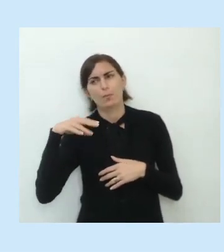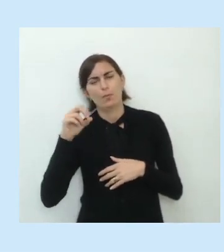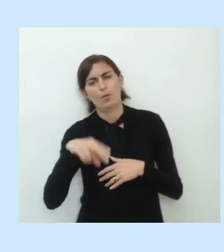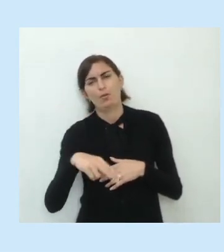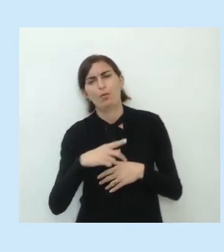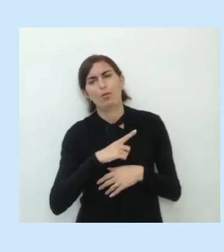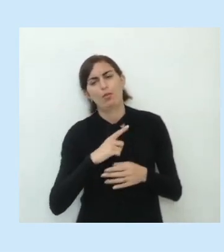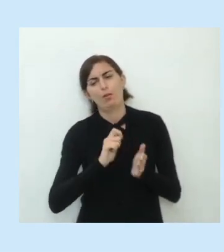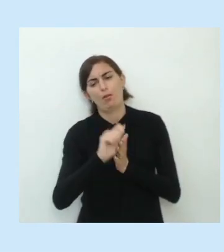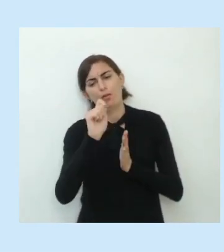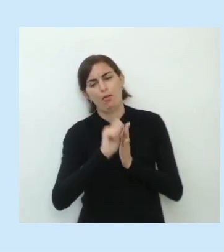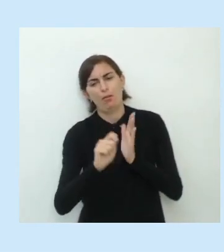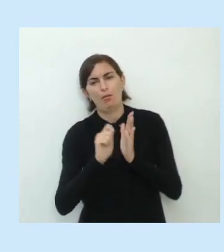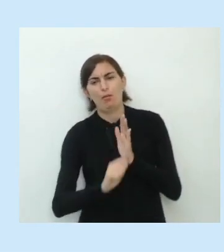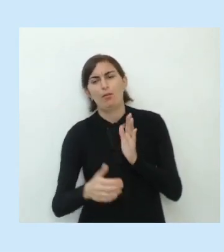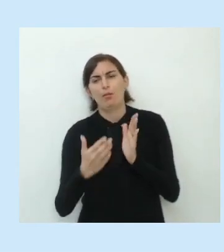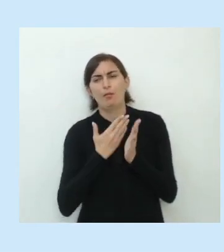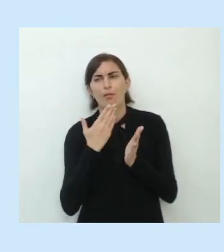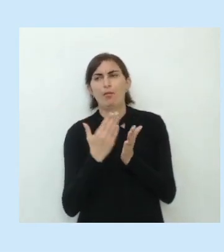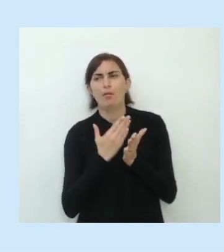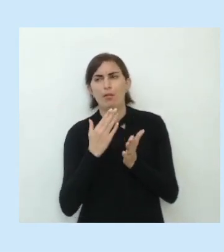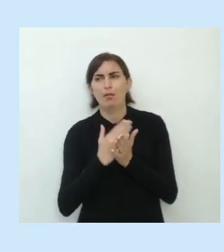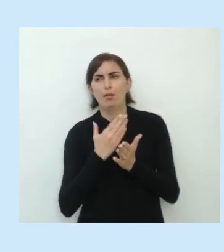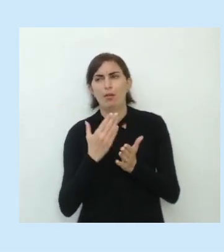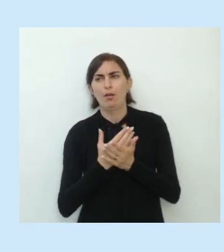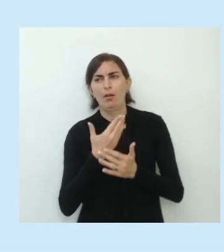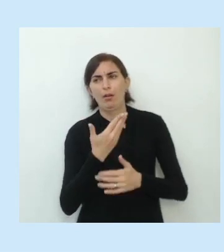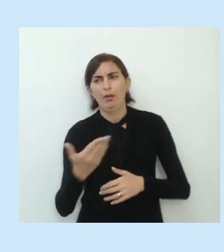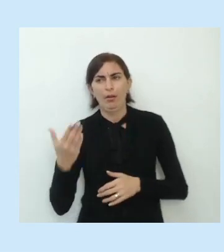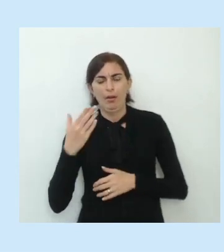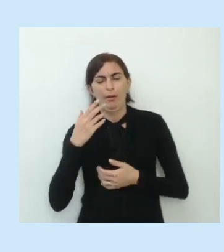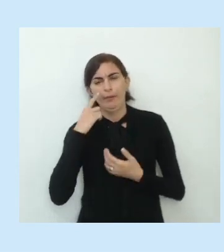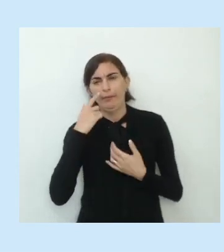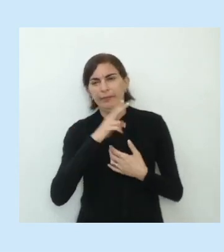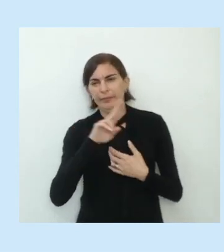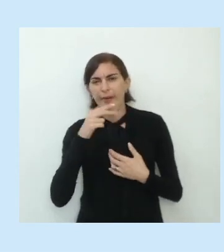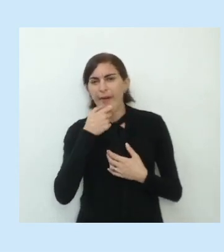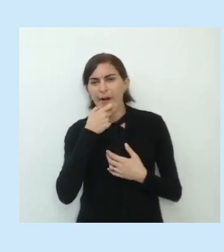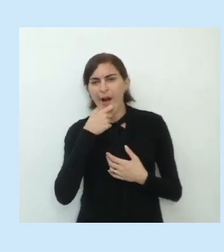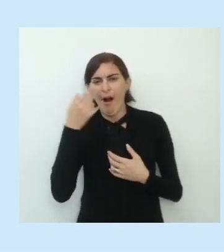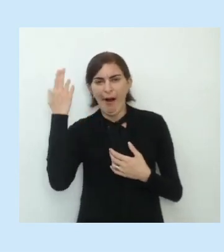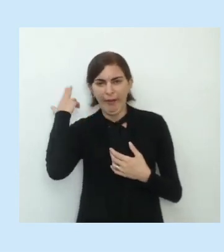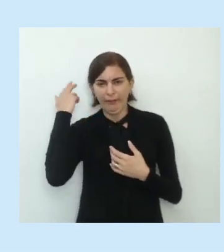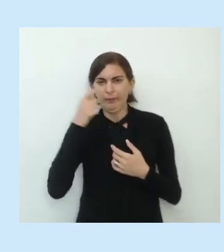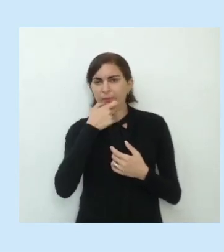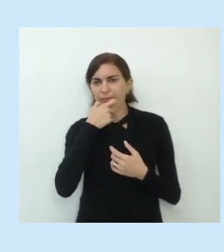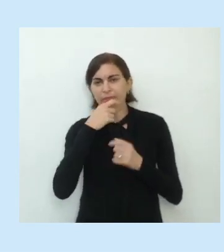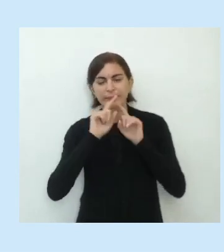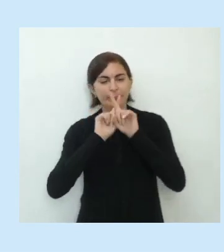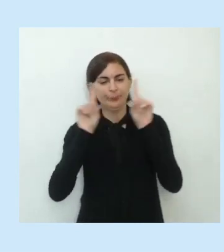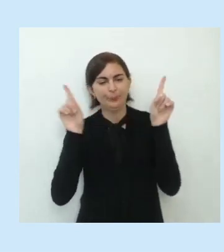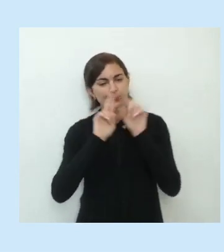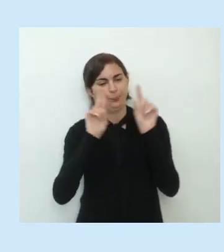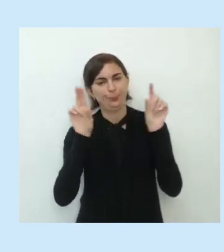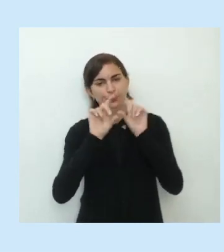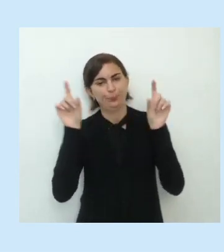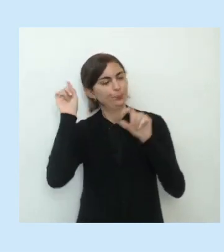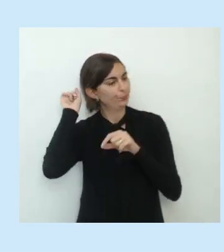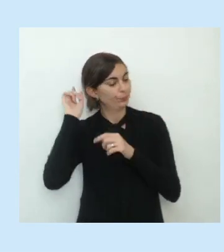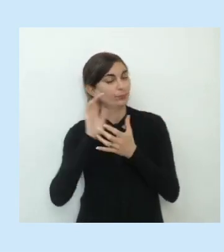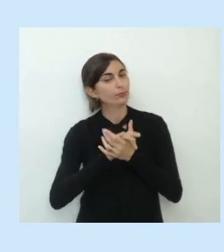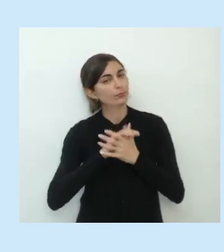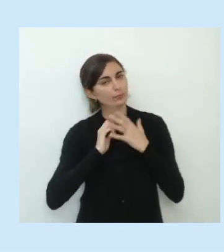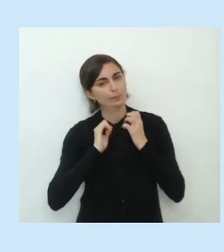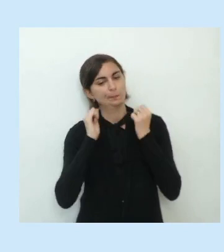ele escreveu um livro chamado The Chender. E aí esse livro que fala, né, o